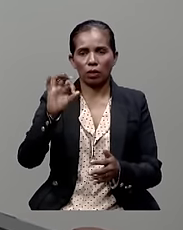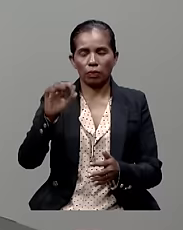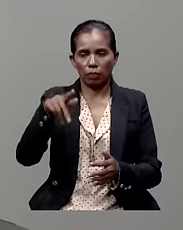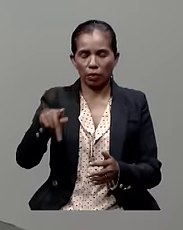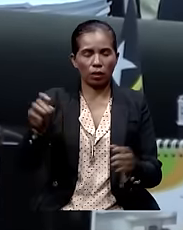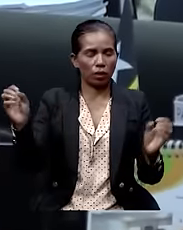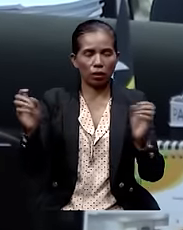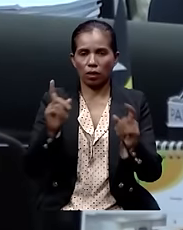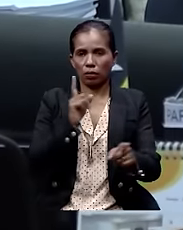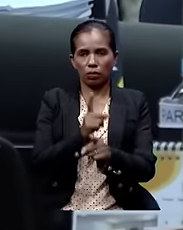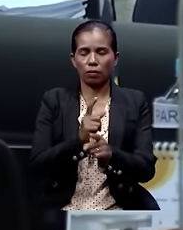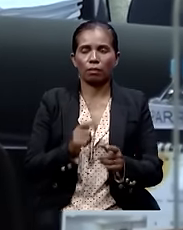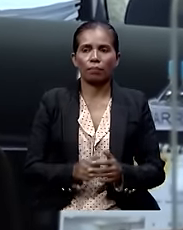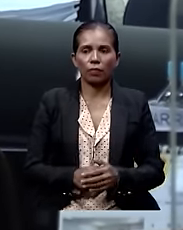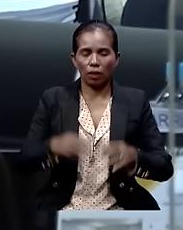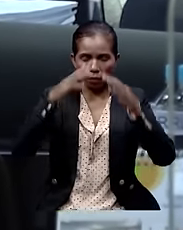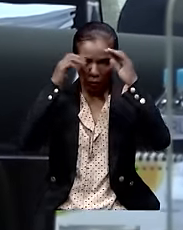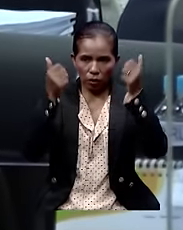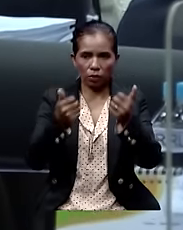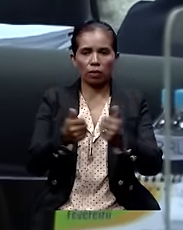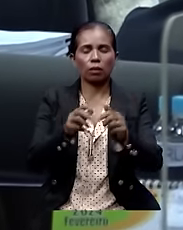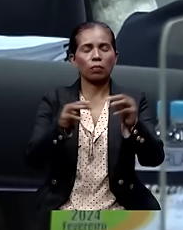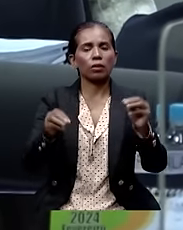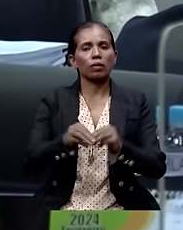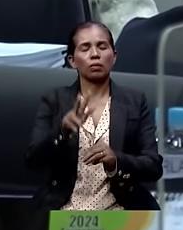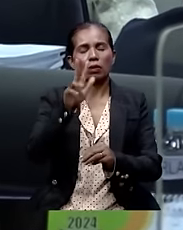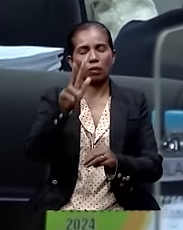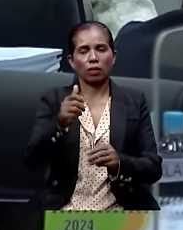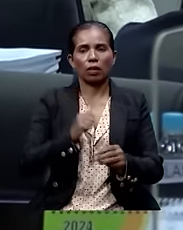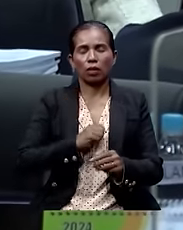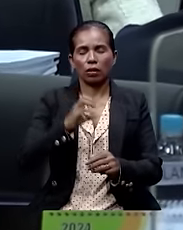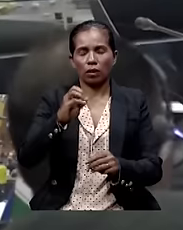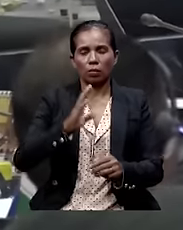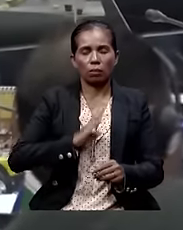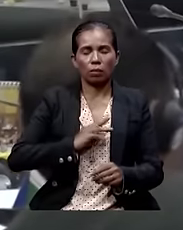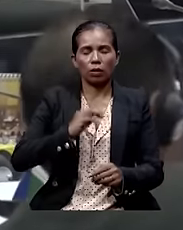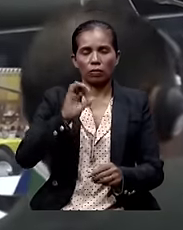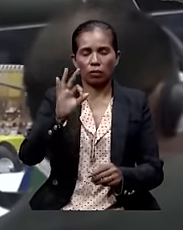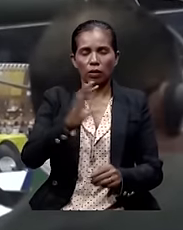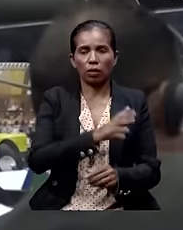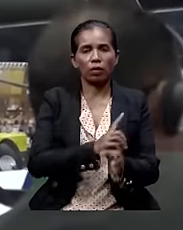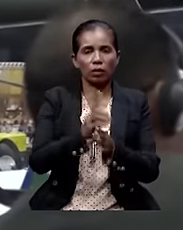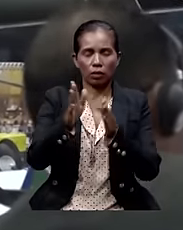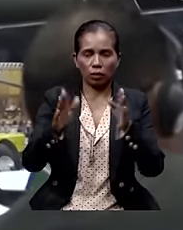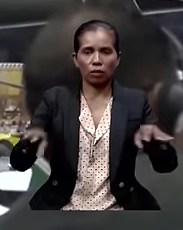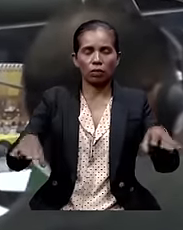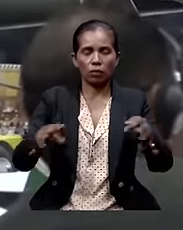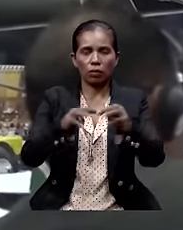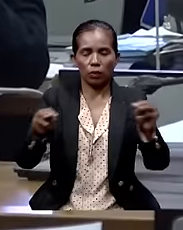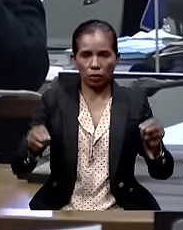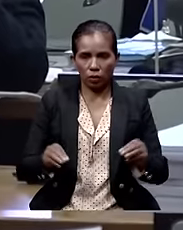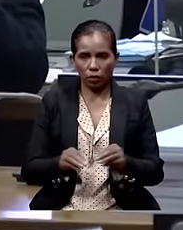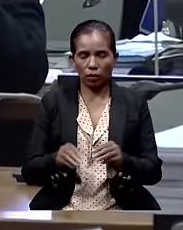base fundamental. Dadão, né, presidente da autoridade do município Tolo, Ainaro Manufai no Manatuto, Ronia, diretor de serviços